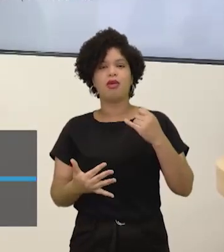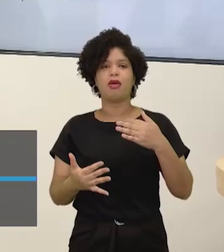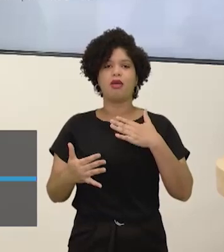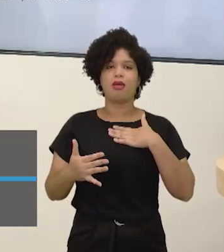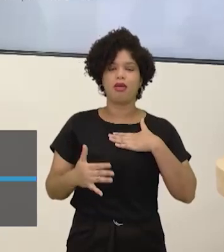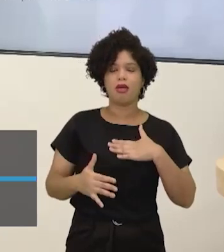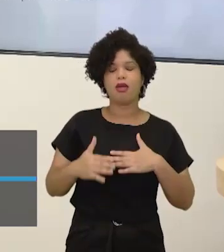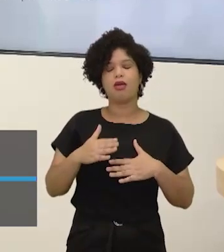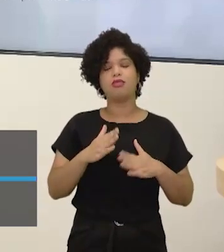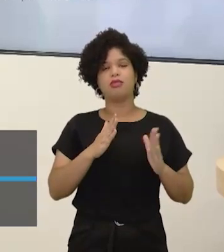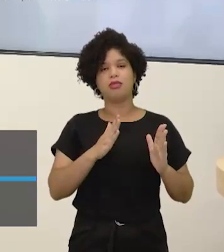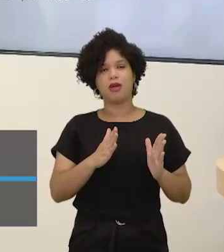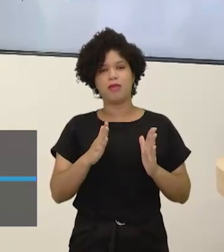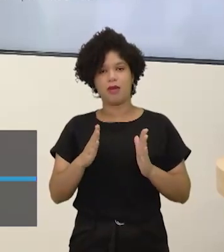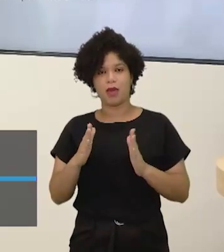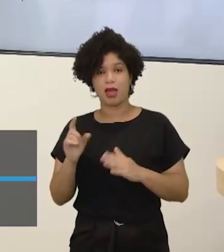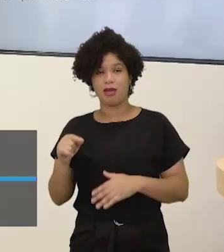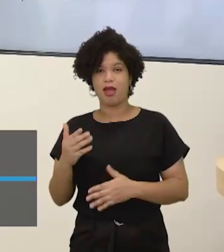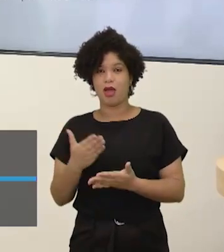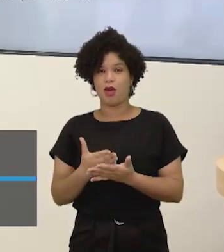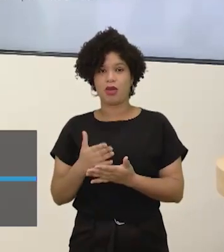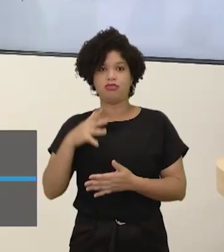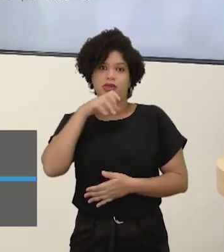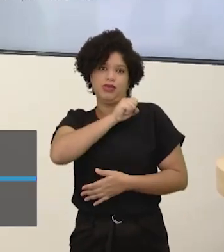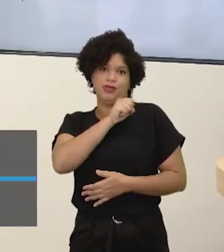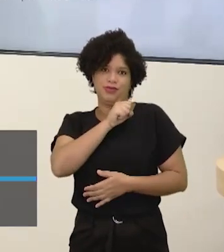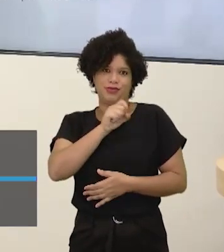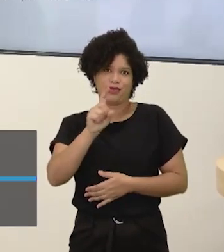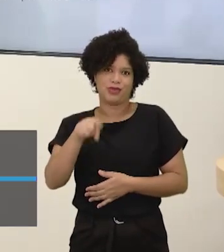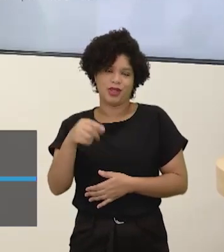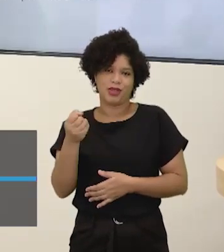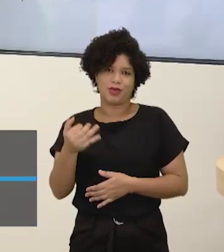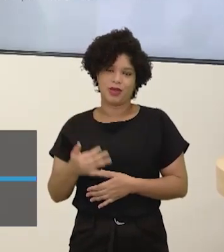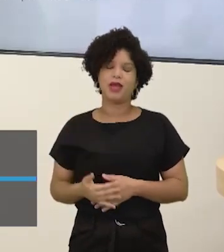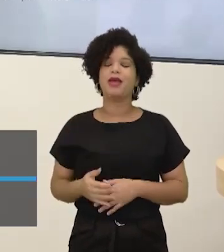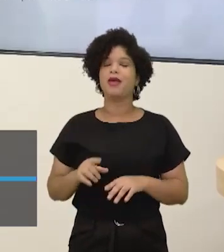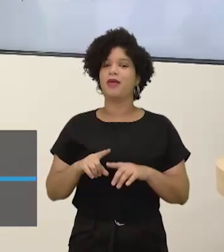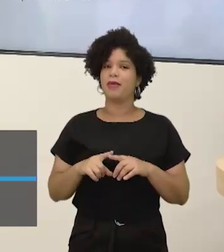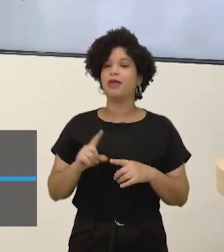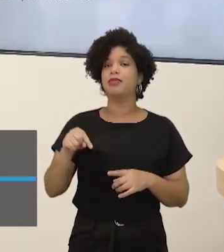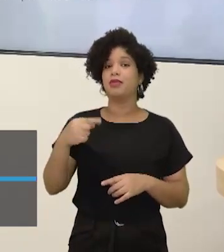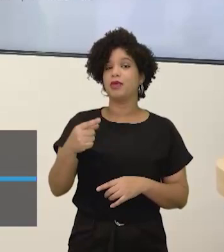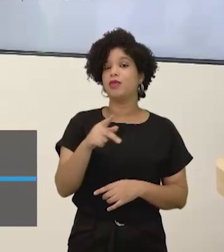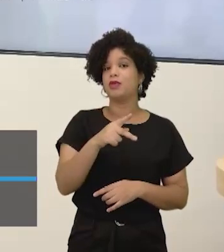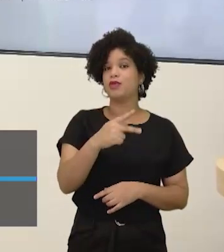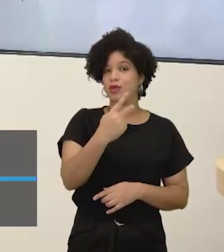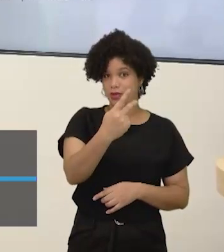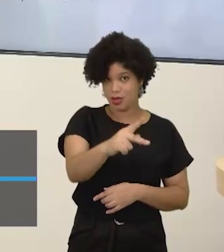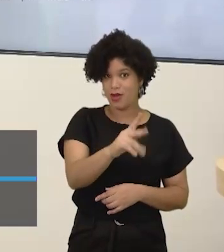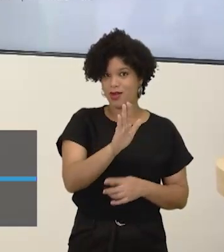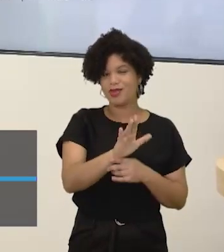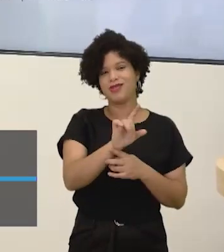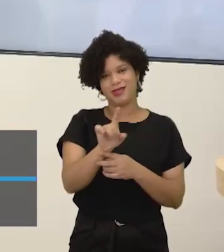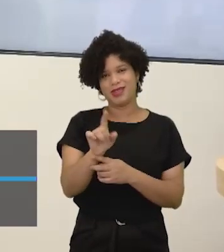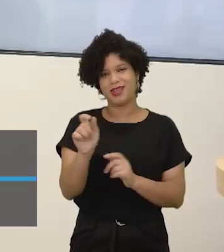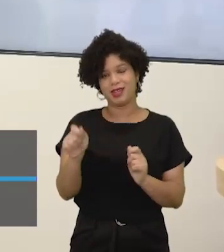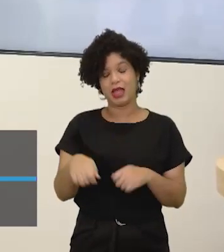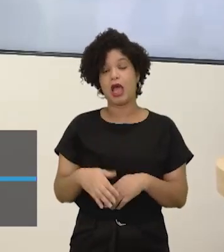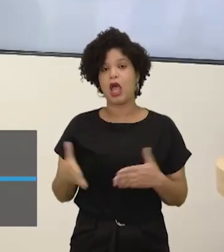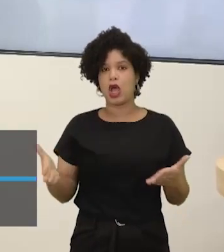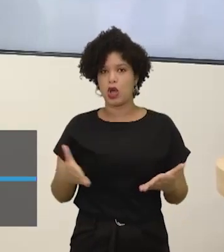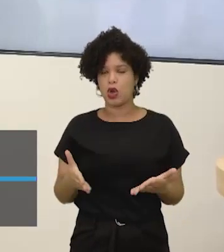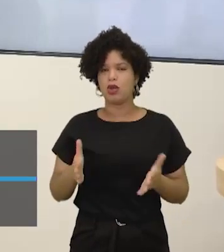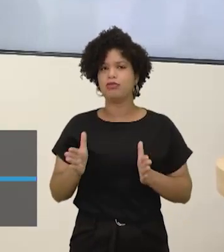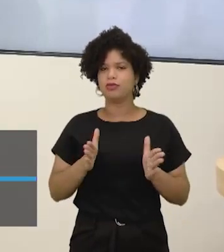passaria passo por passo. Então essa aula aqui é um pouco mais acelerada nesse sentido, mas o professor ajuda vocês depois e eu espero que durante a aula a gente